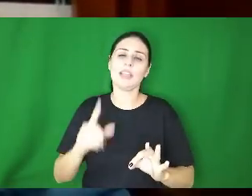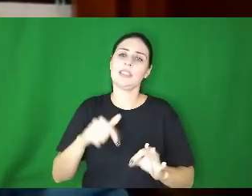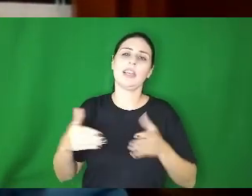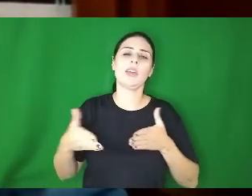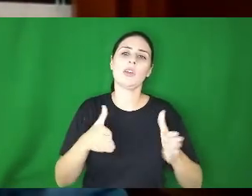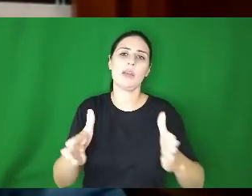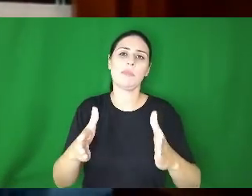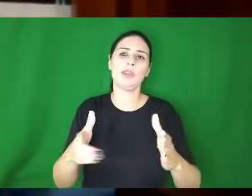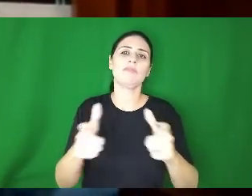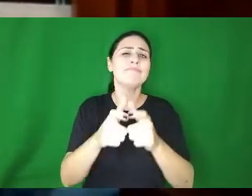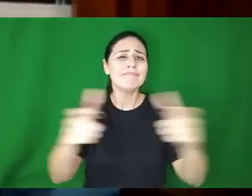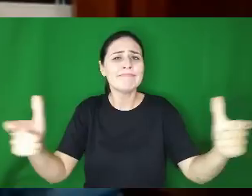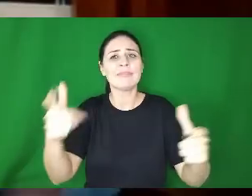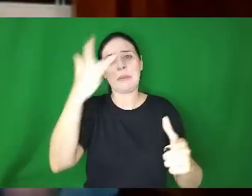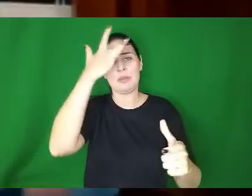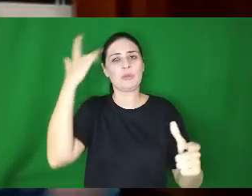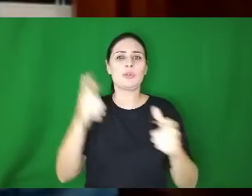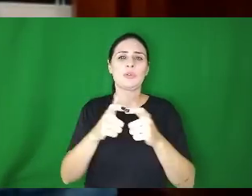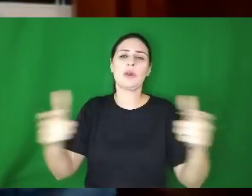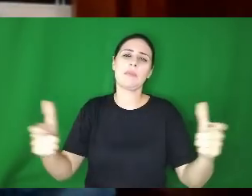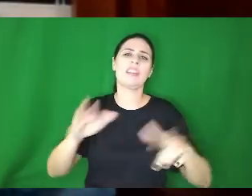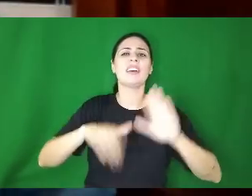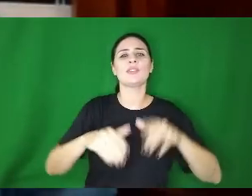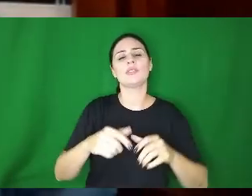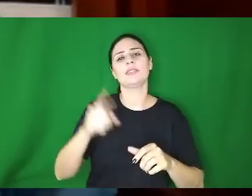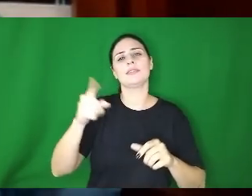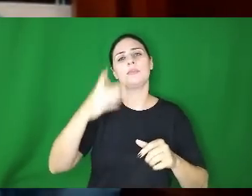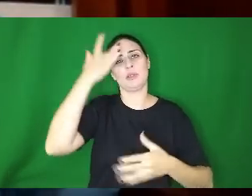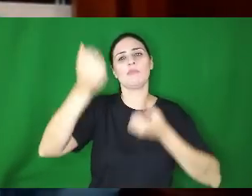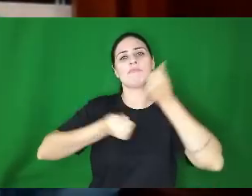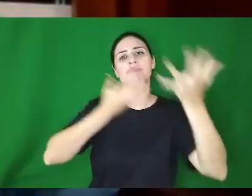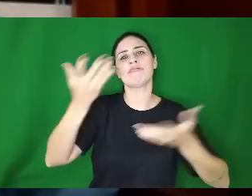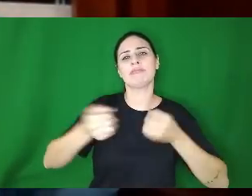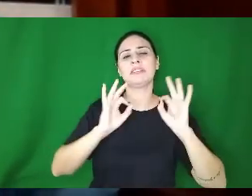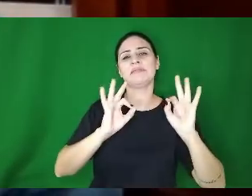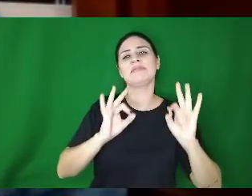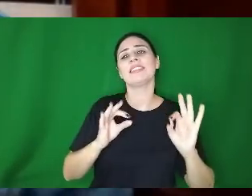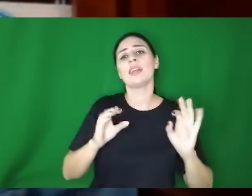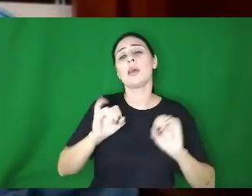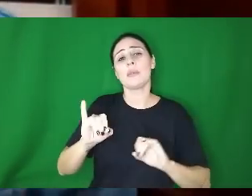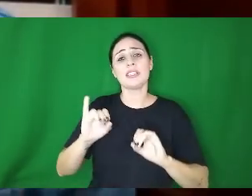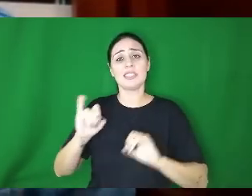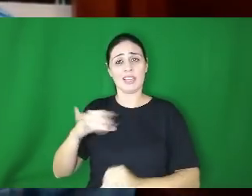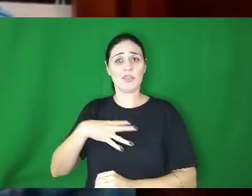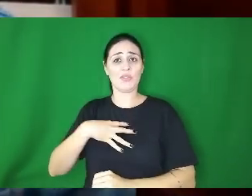assunto? Não estão. Então, a gente tem que olhar as coisas de verdade, sabe? Olhar assim,